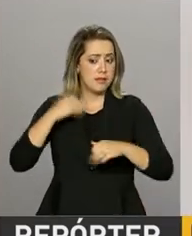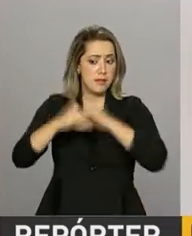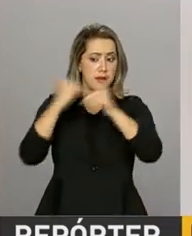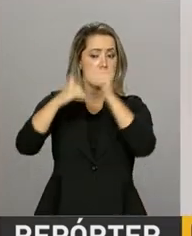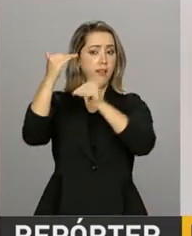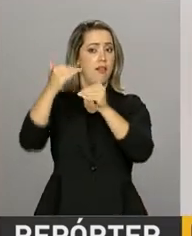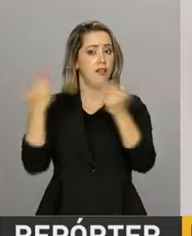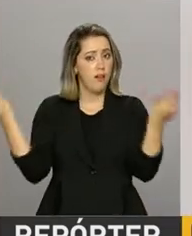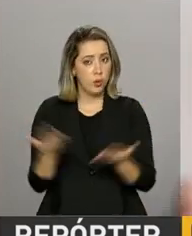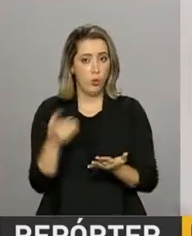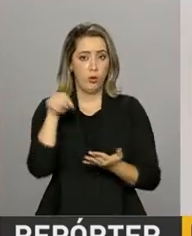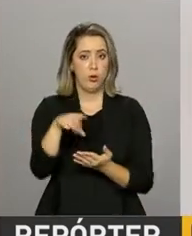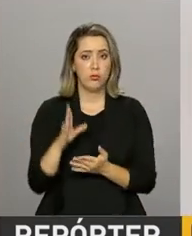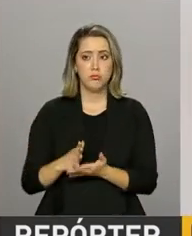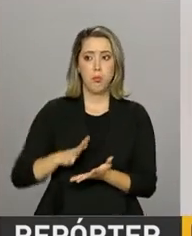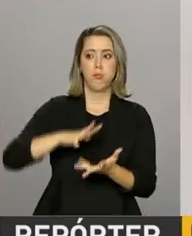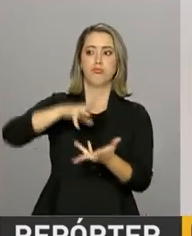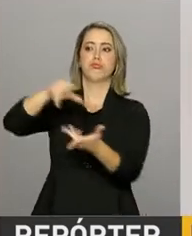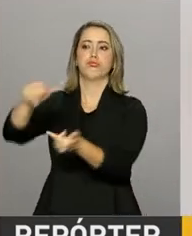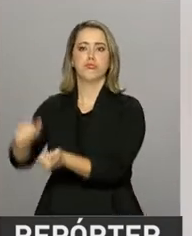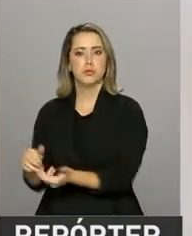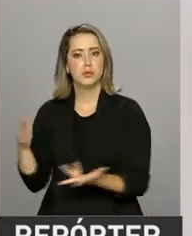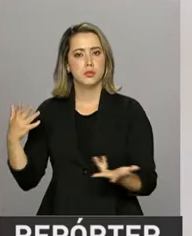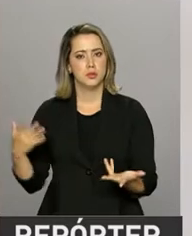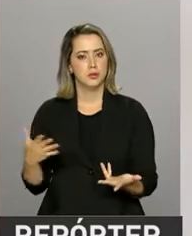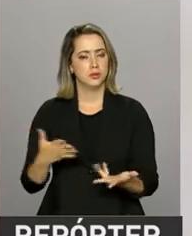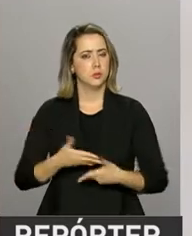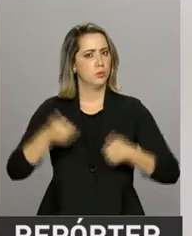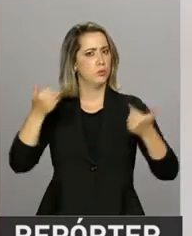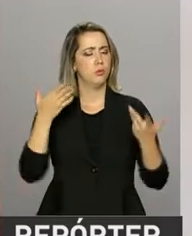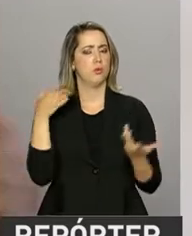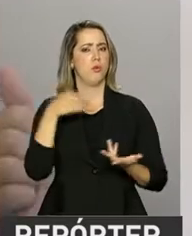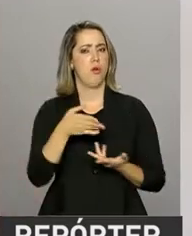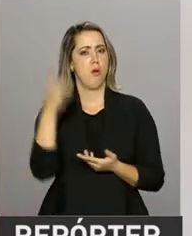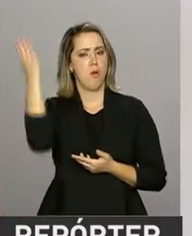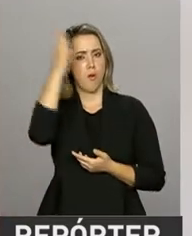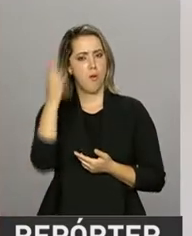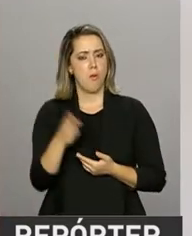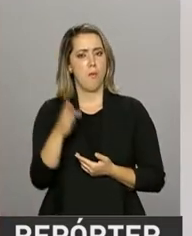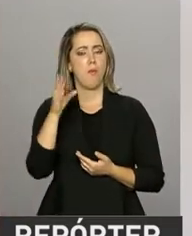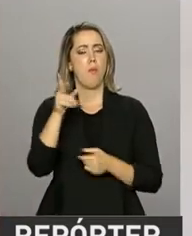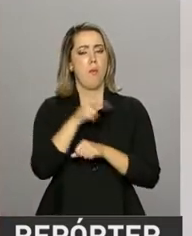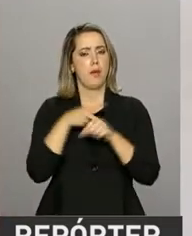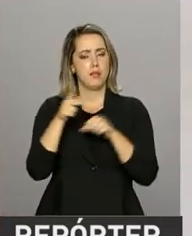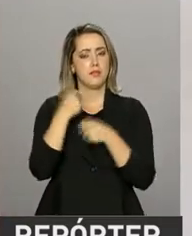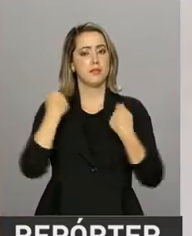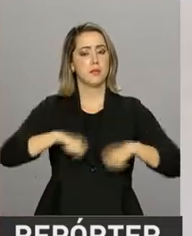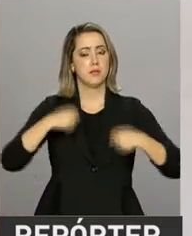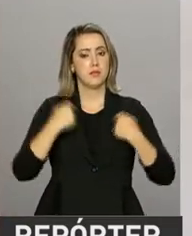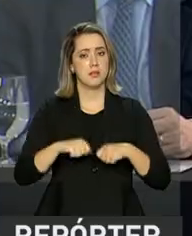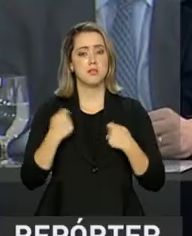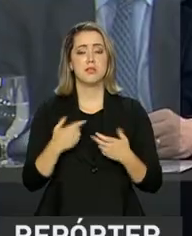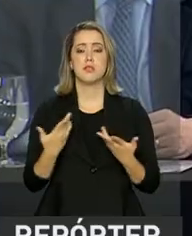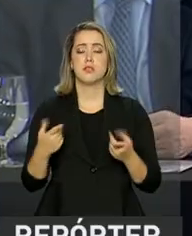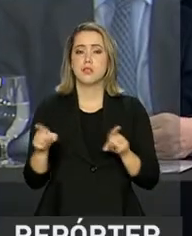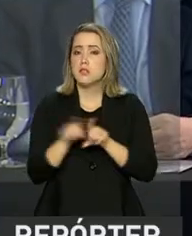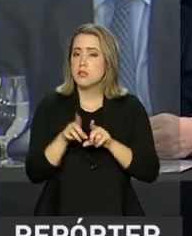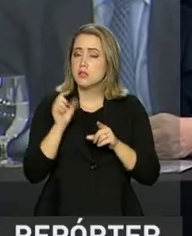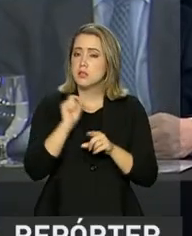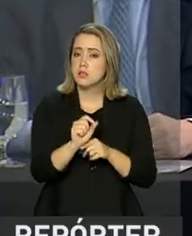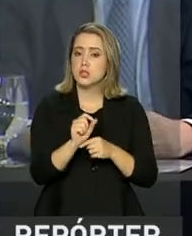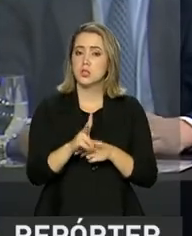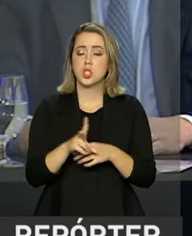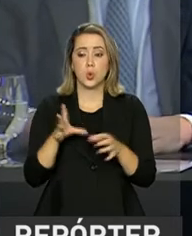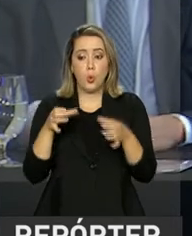da média mundial de crescimento o país precisa de vossa excelência tem sido fundamental nisso de instituições